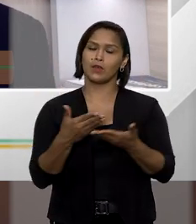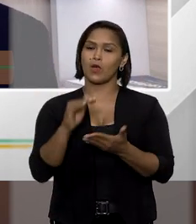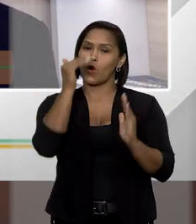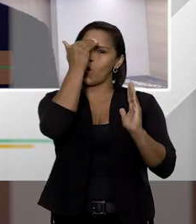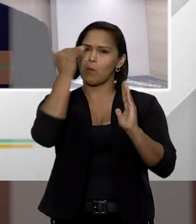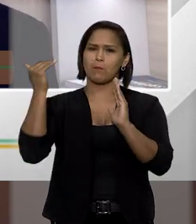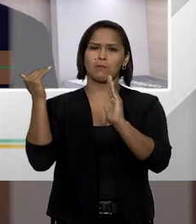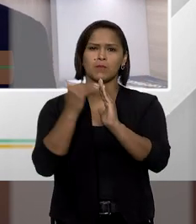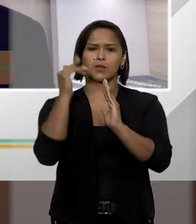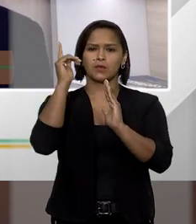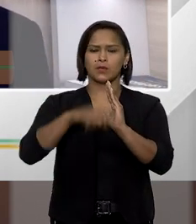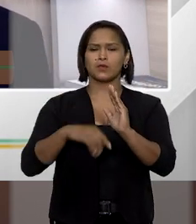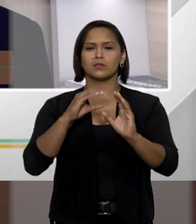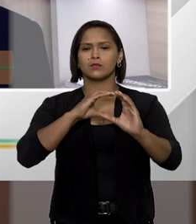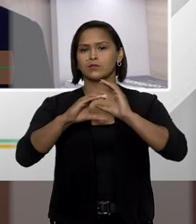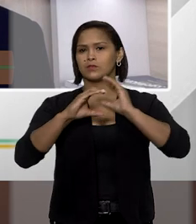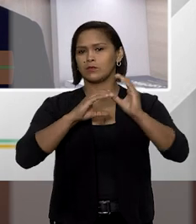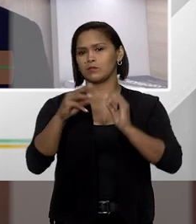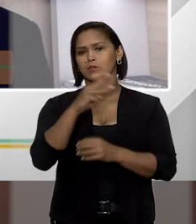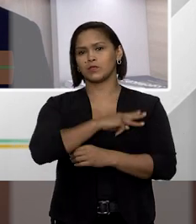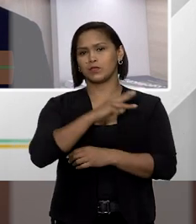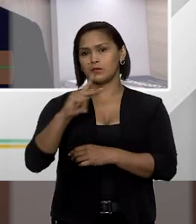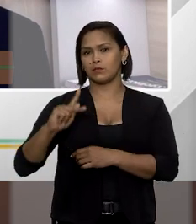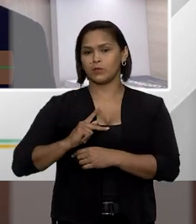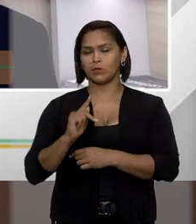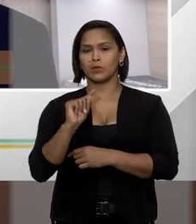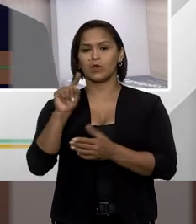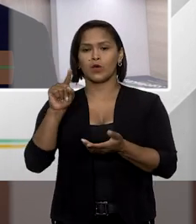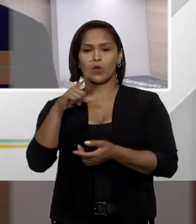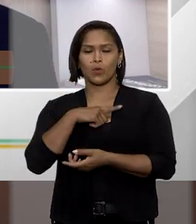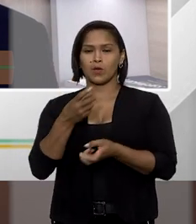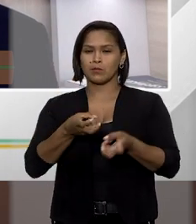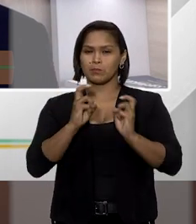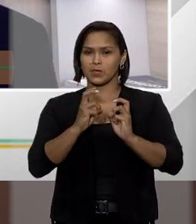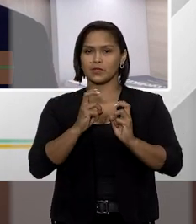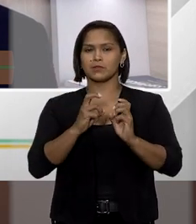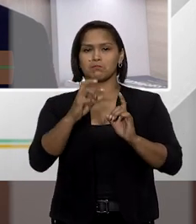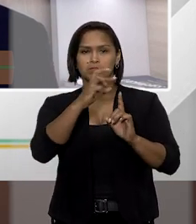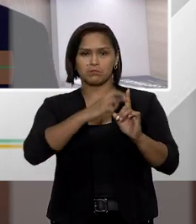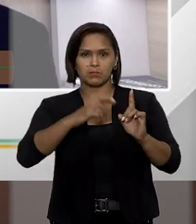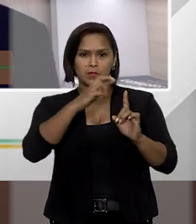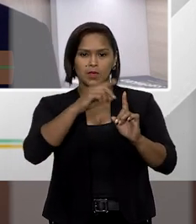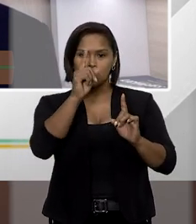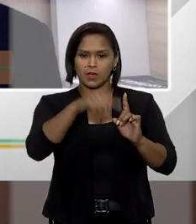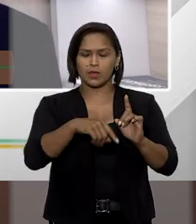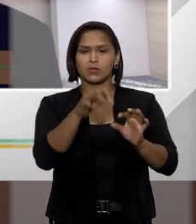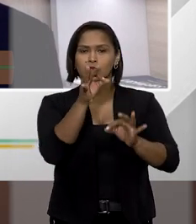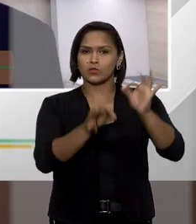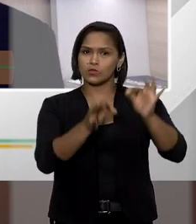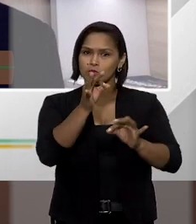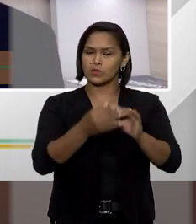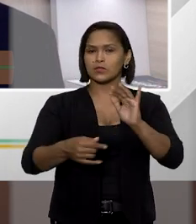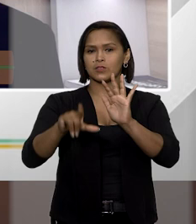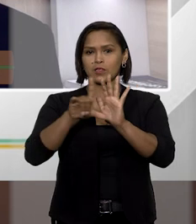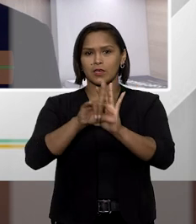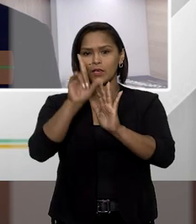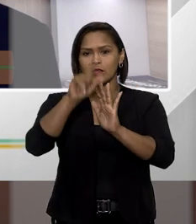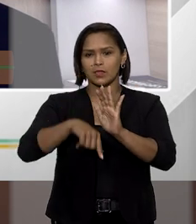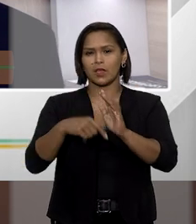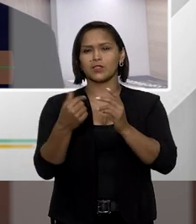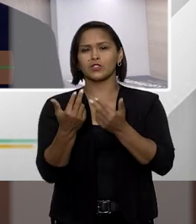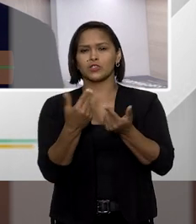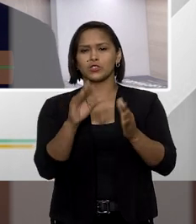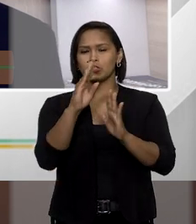a obrigação de comunicar ao Ministério Público quando verificarem, no juízo de legalidade